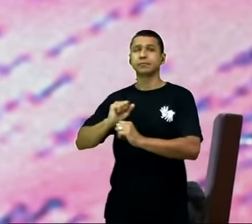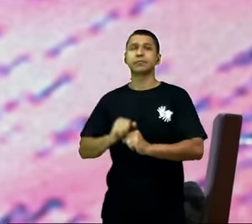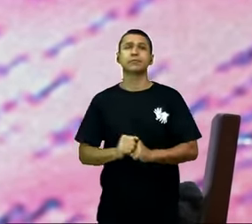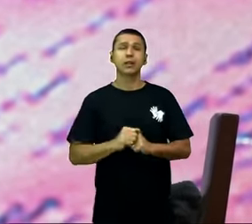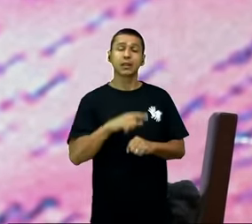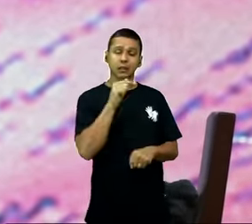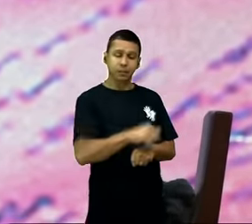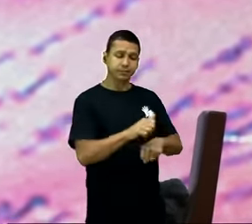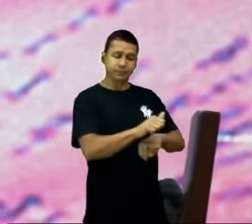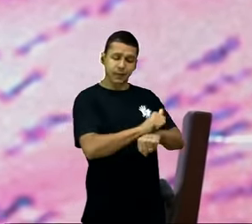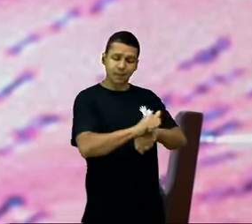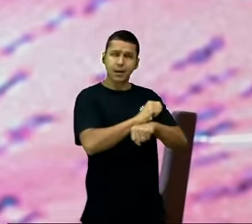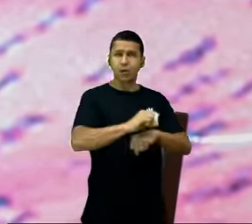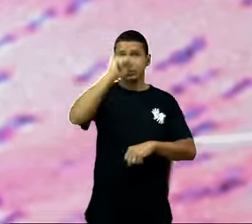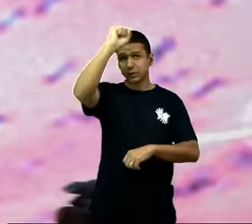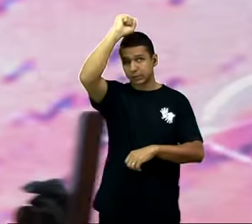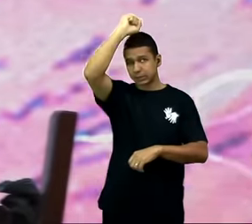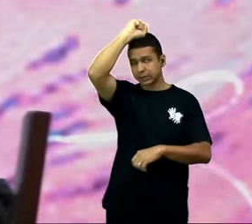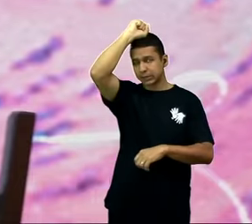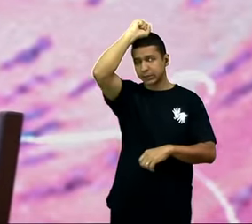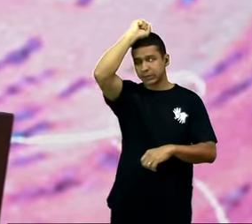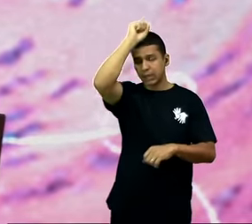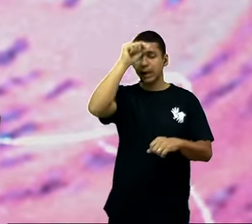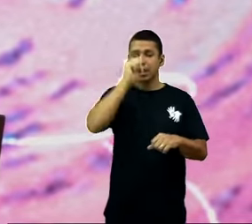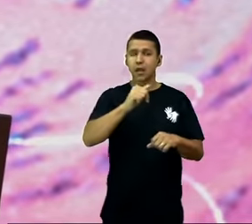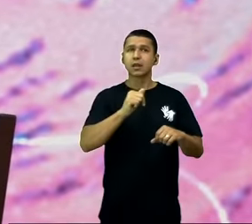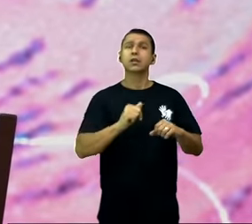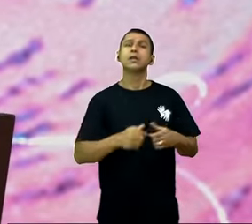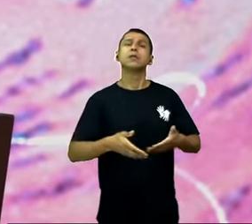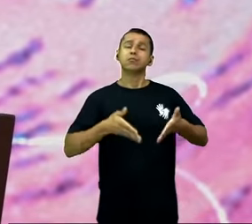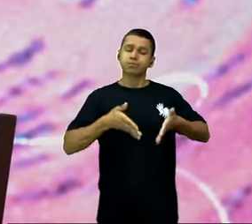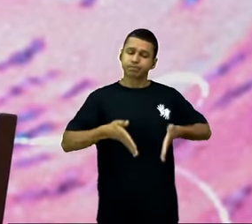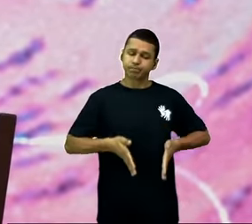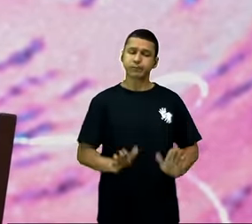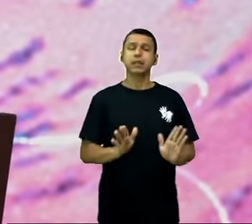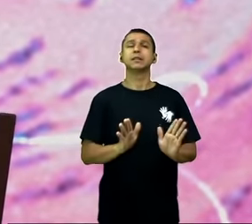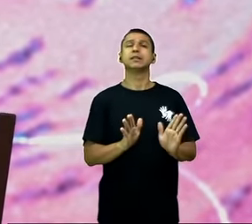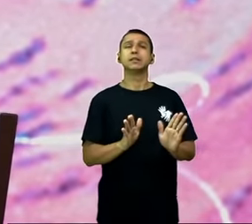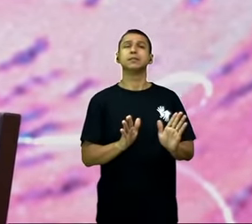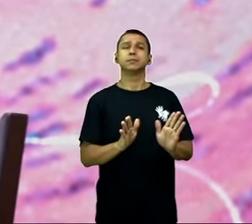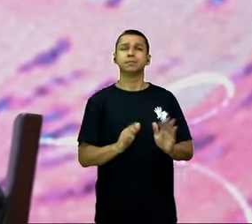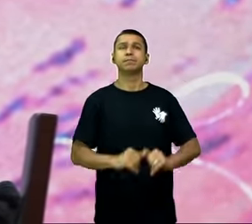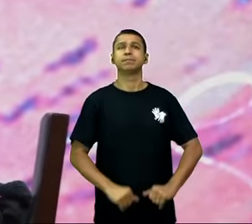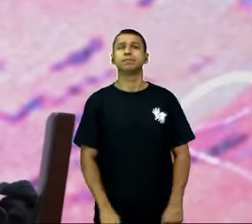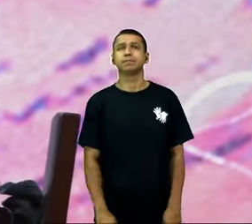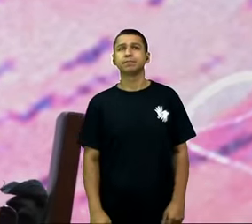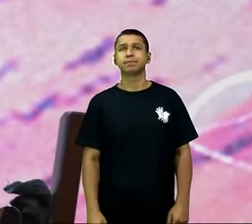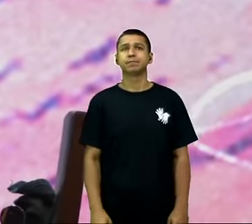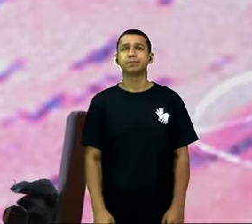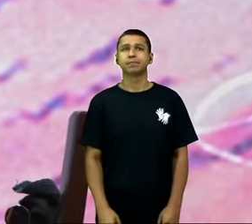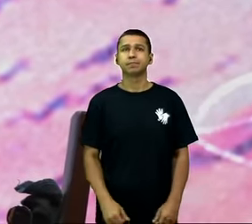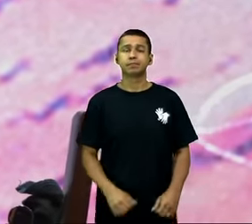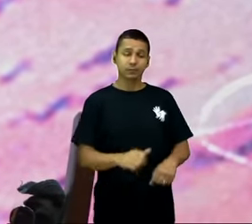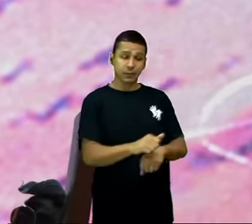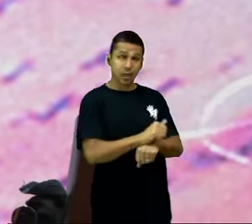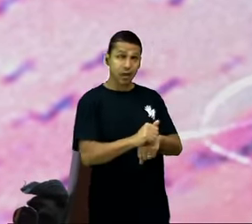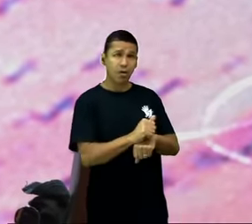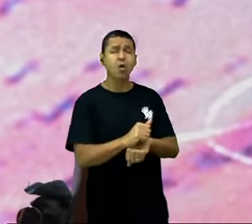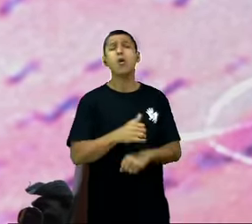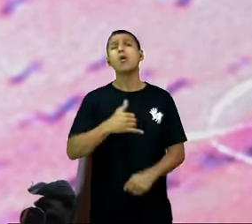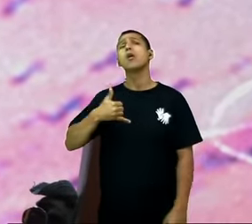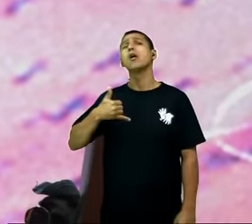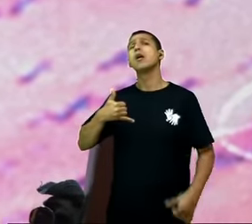Sara, definitivamente, graças a Deus, geram o filho da promessa. Diga, graças a Deus. Abraão tem quantos anos